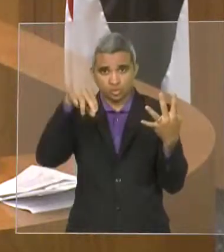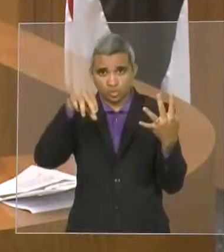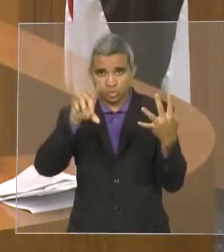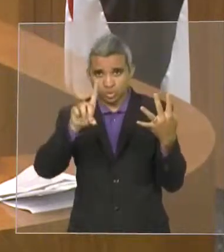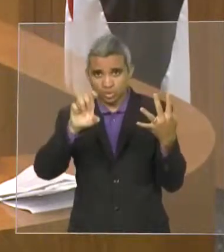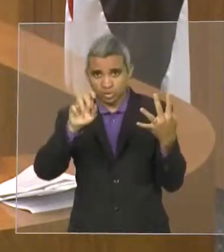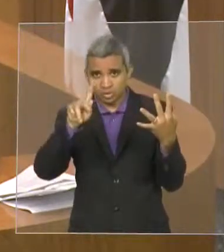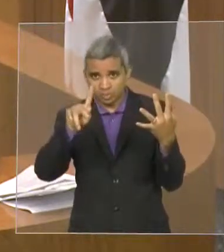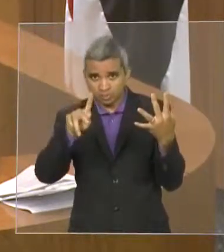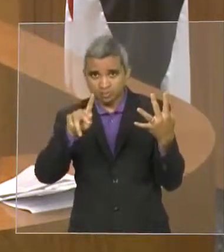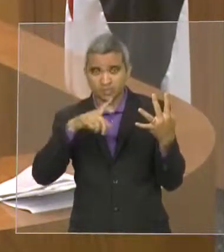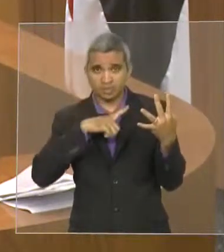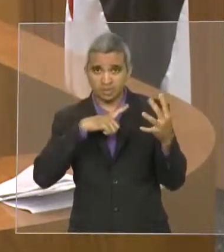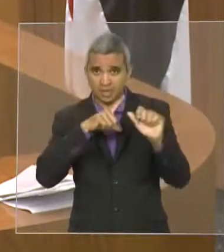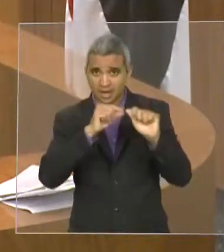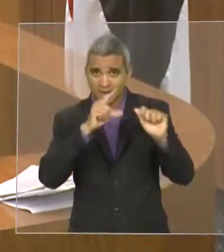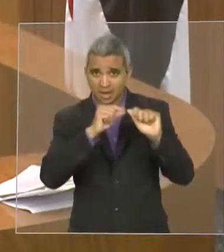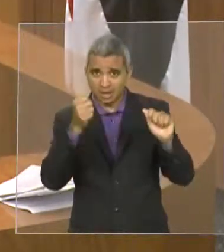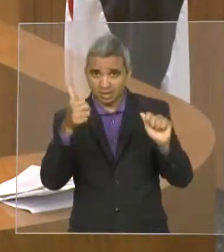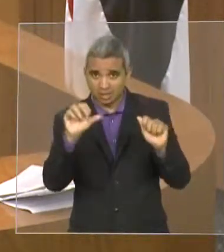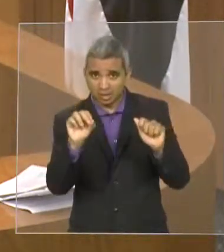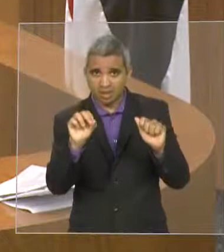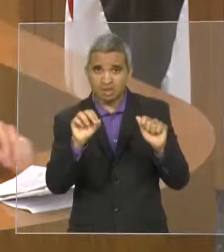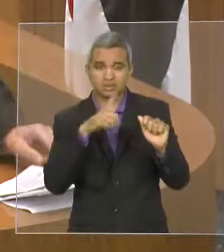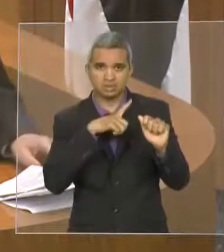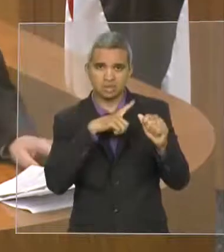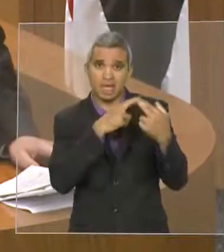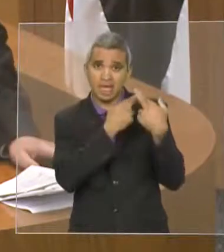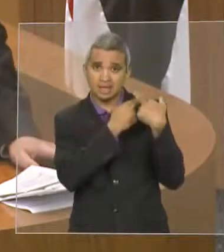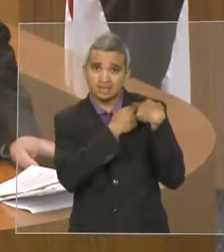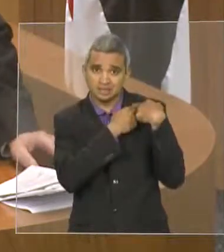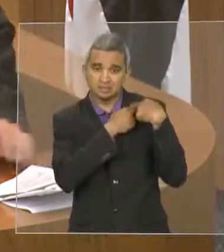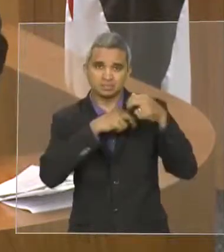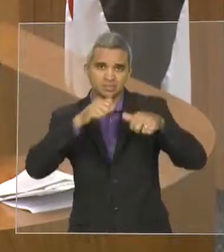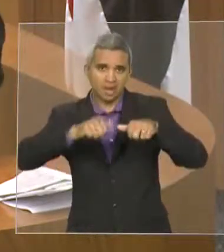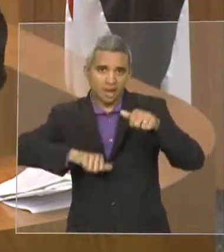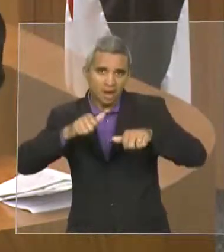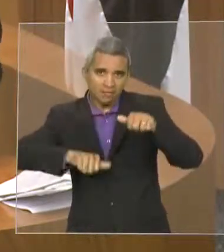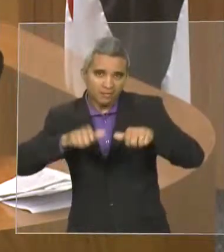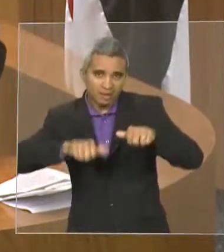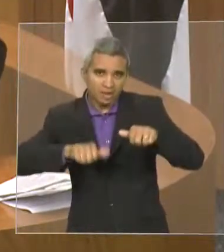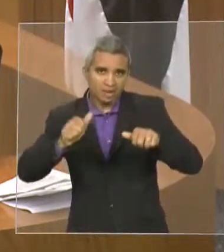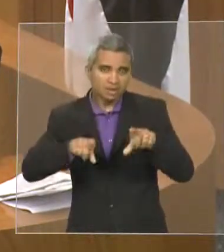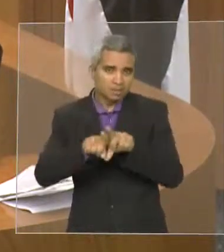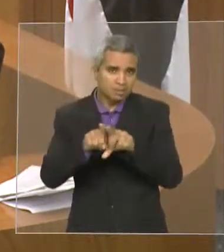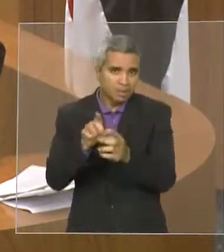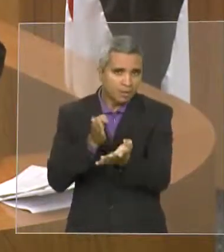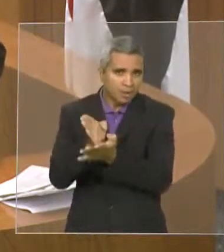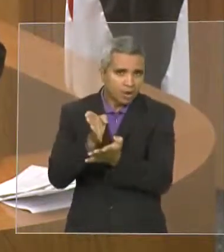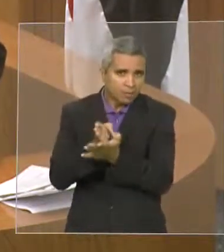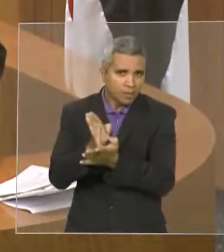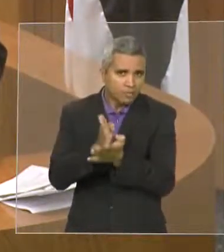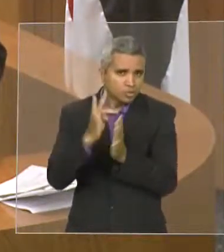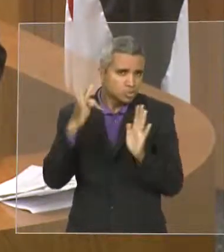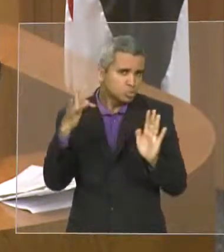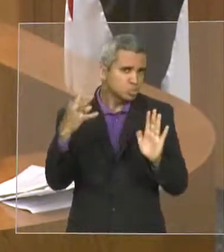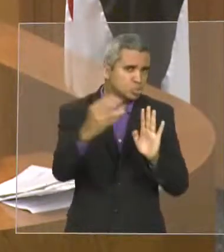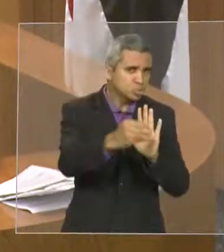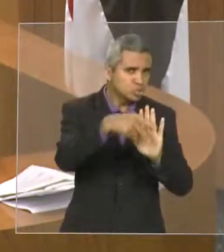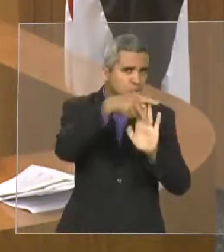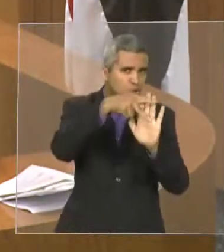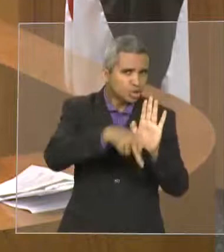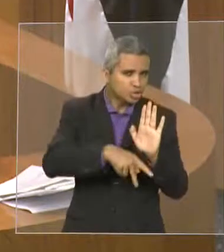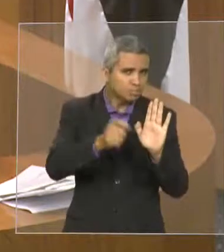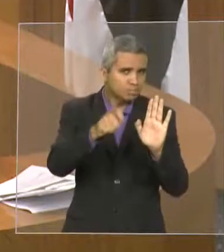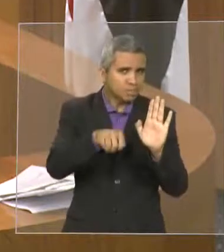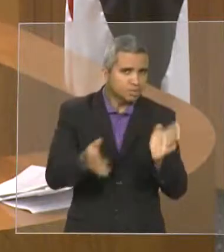artigo 10º, ele terá a responsabilidade de analisar e aprovar todos os projetos de incentivos